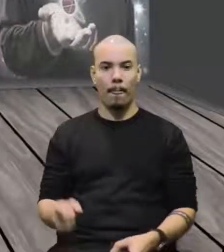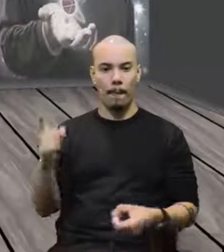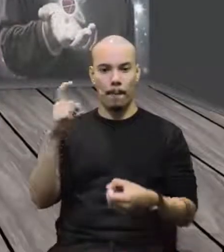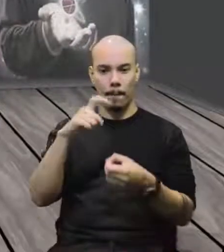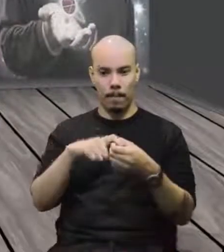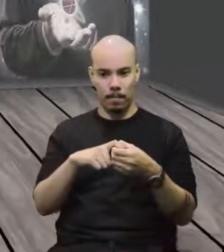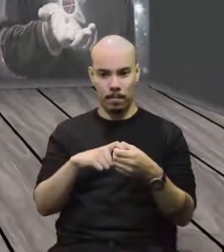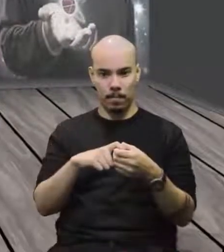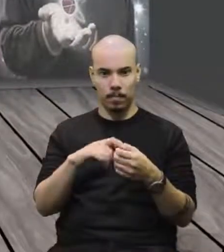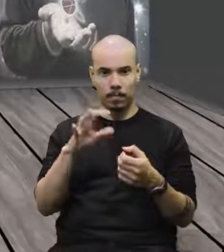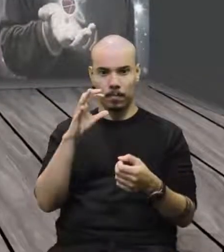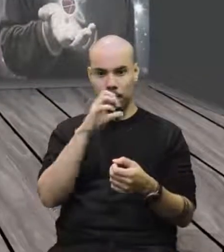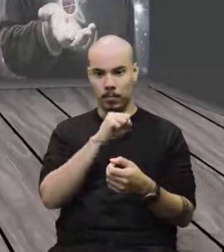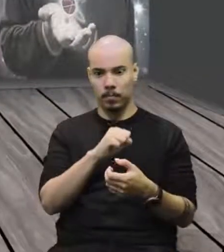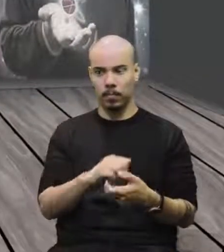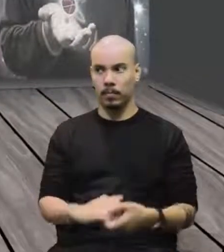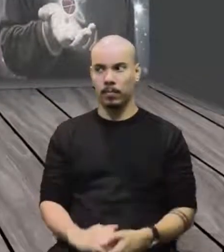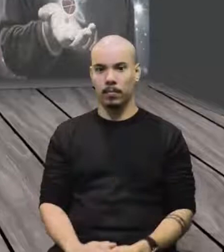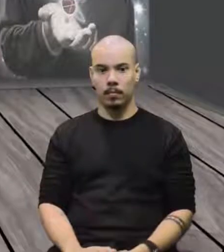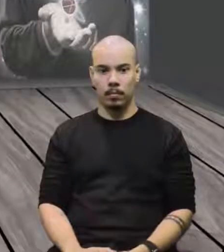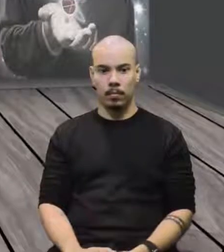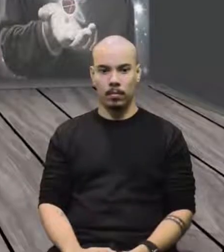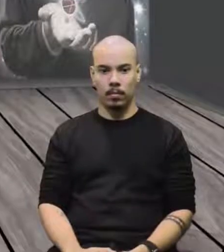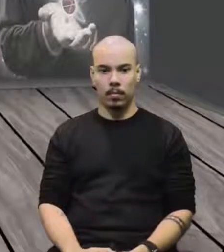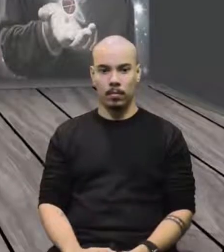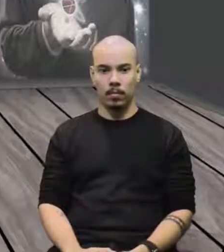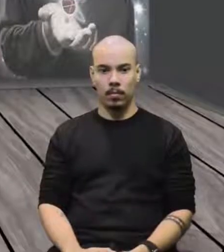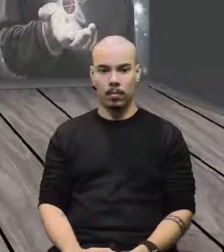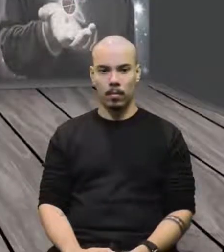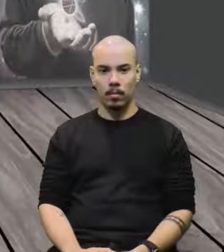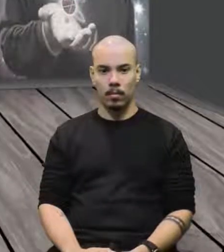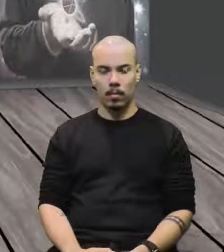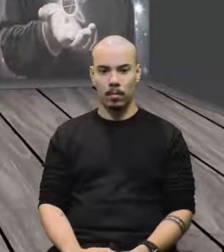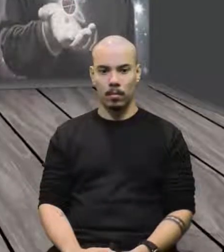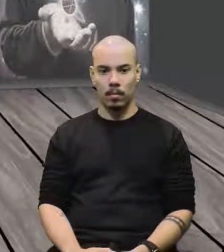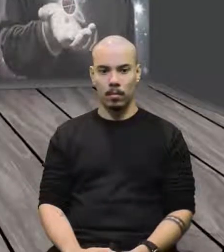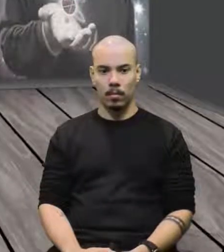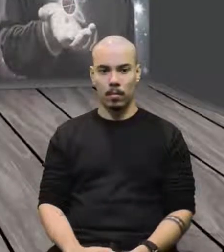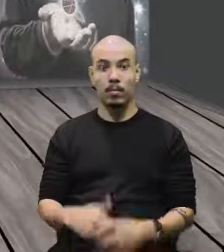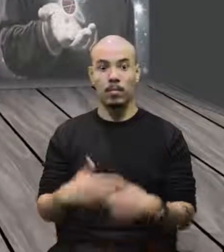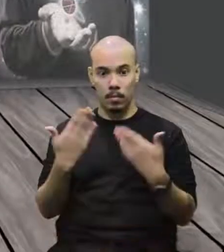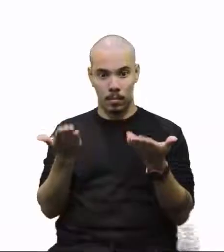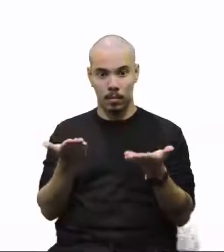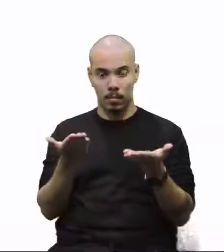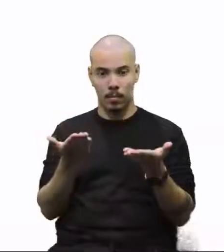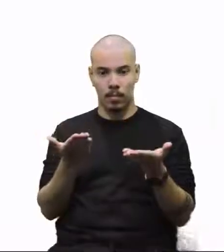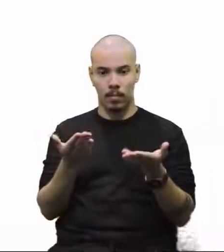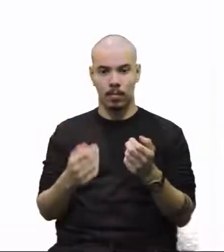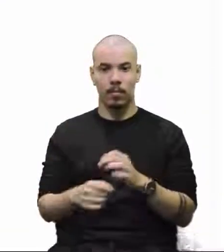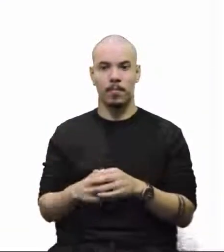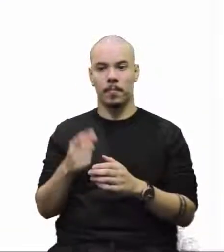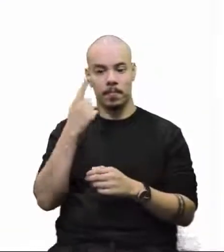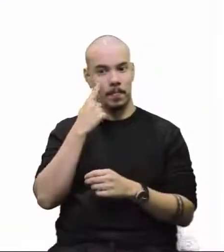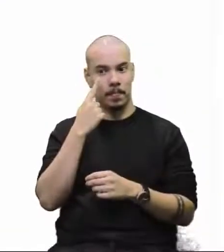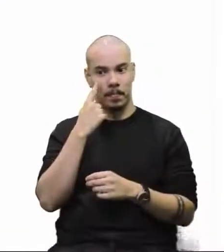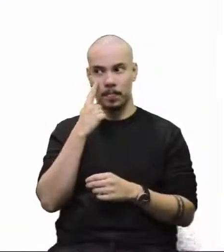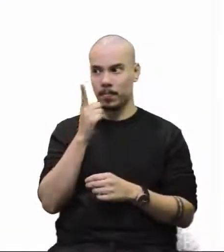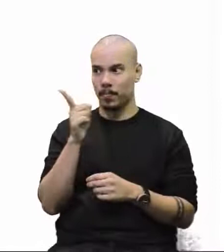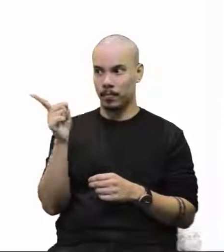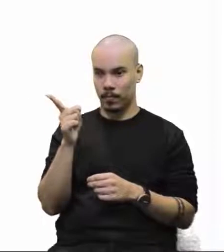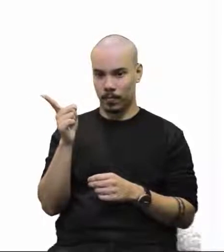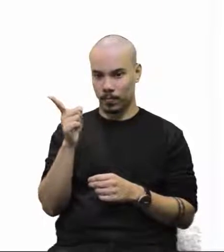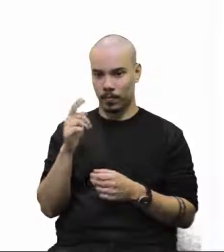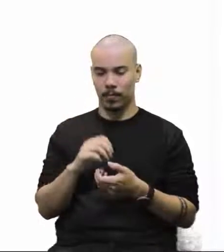né? Vamos dar uma olhadinha. Ok? E aí, pessoal, então, nós